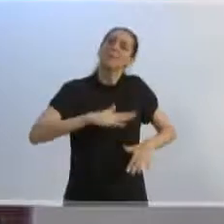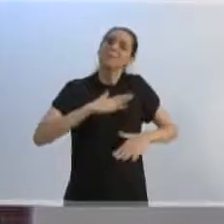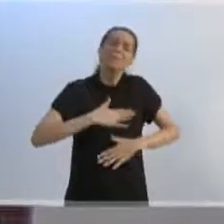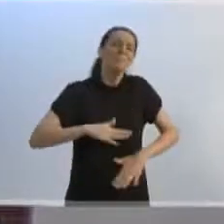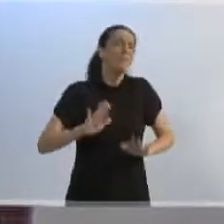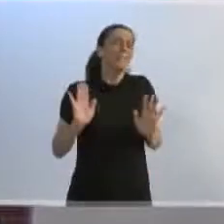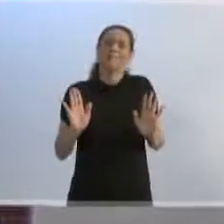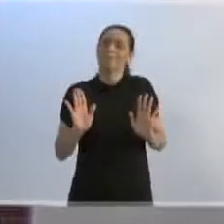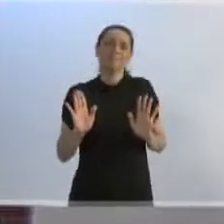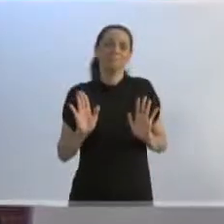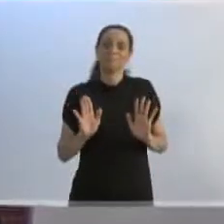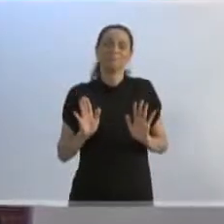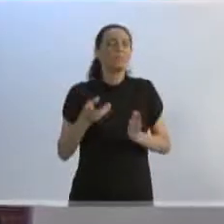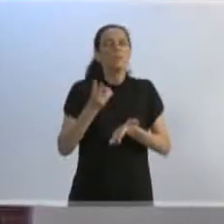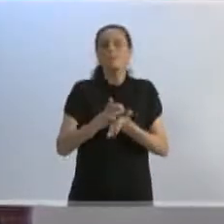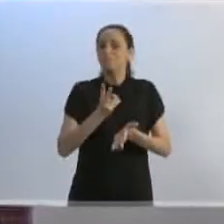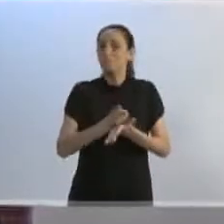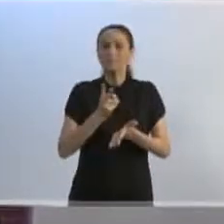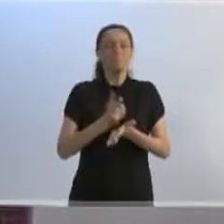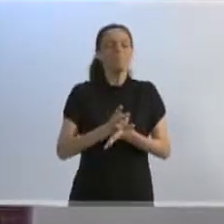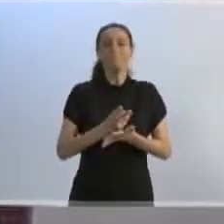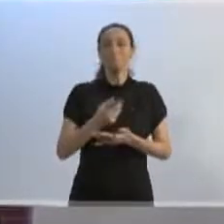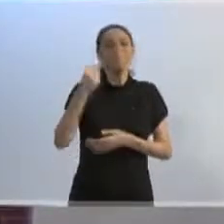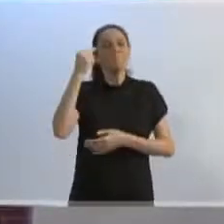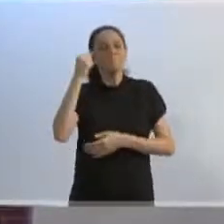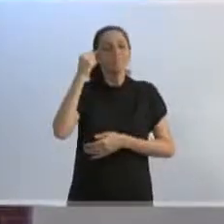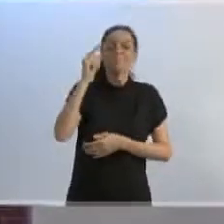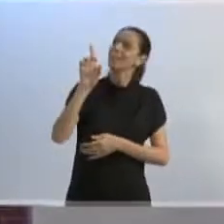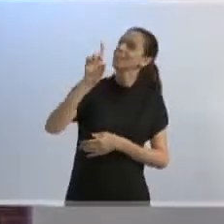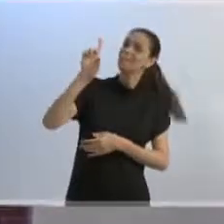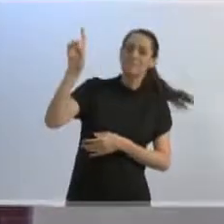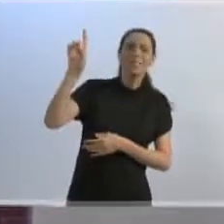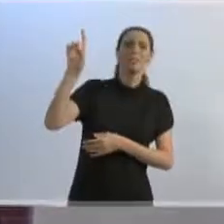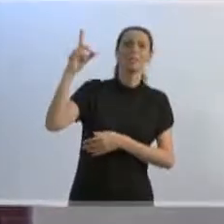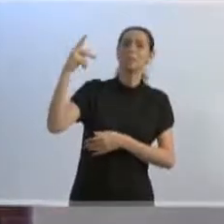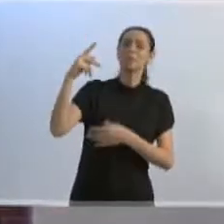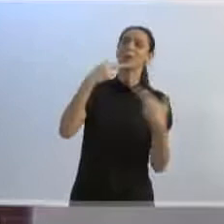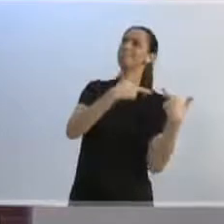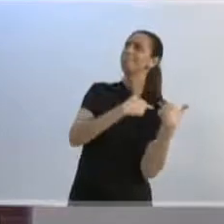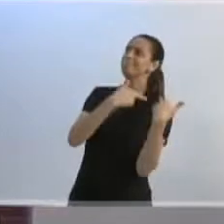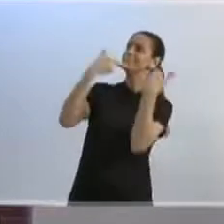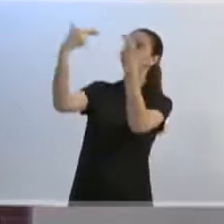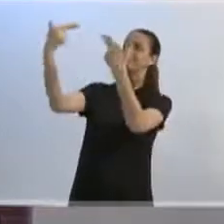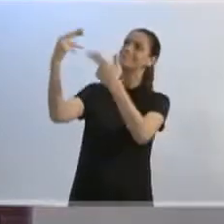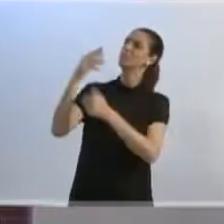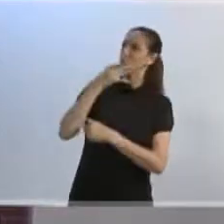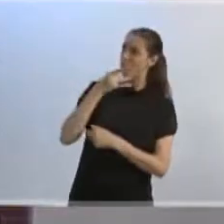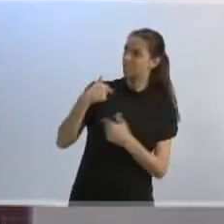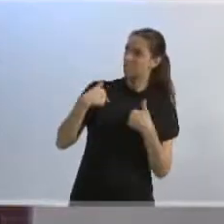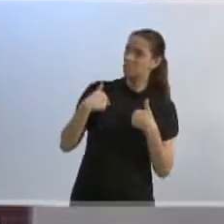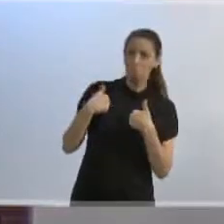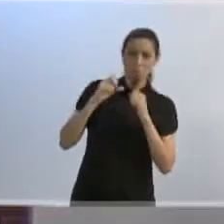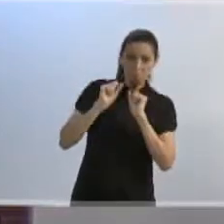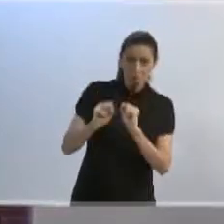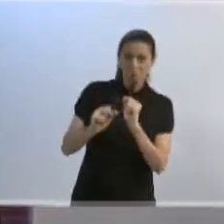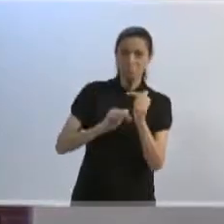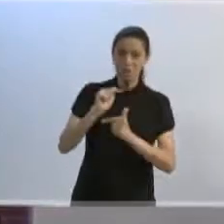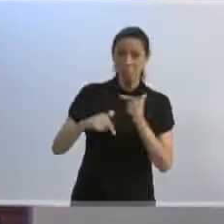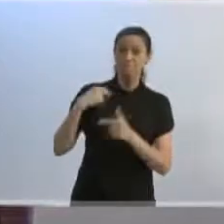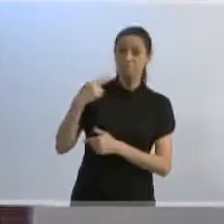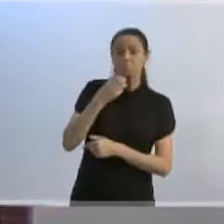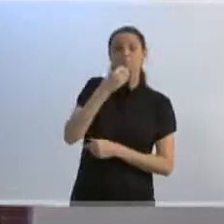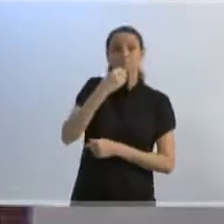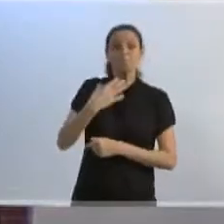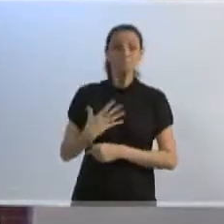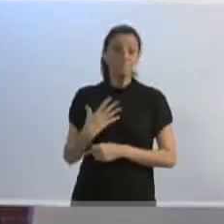como... E assim sempre deixei que Deus deixasse na mão dele, e se ele achasse que era importante, que eu poderia fazer um bom